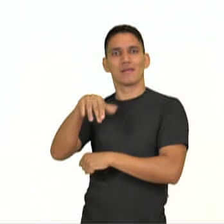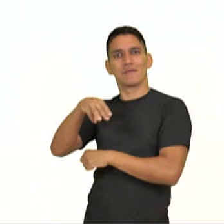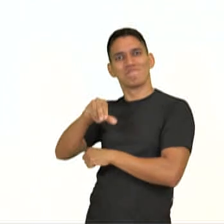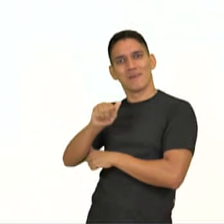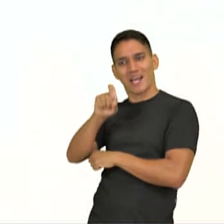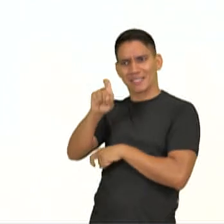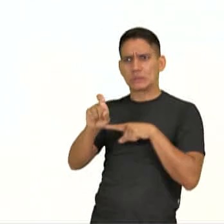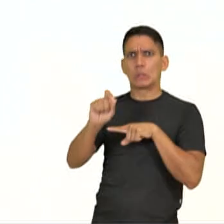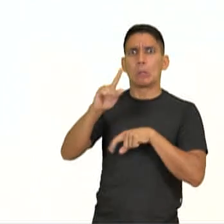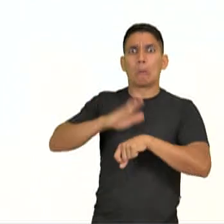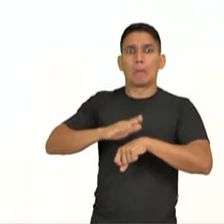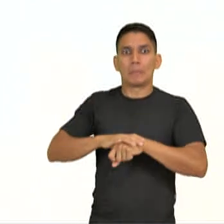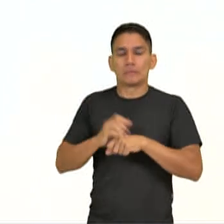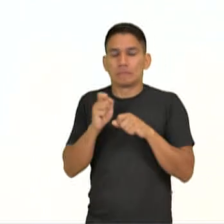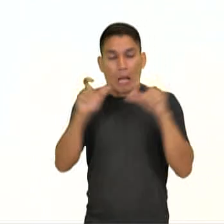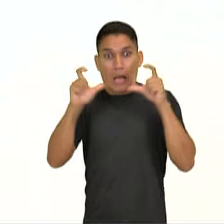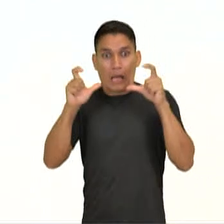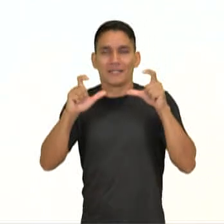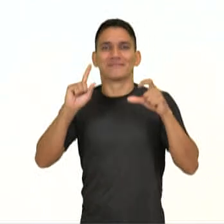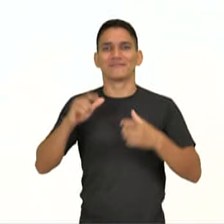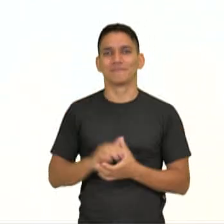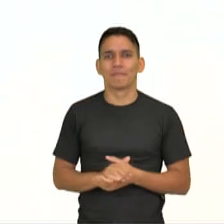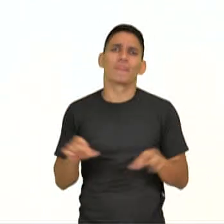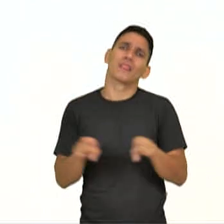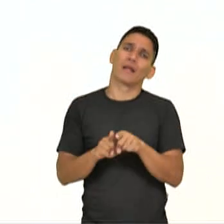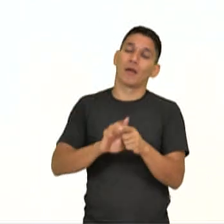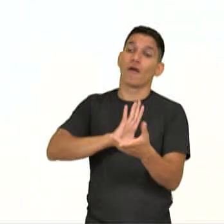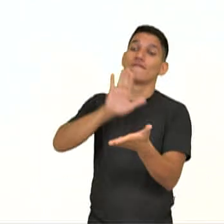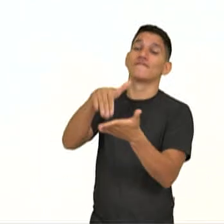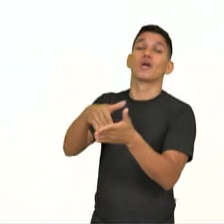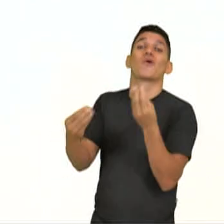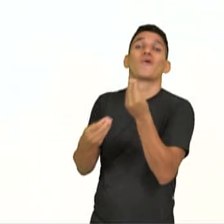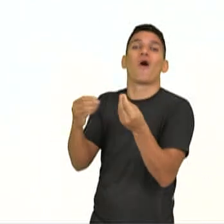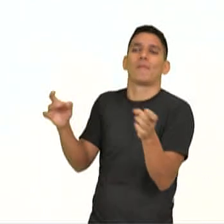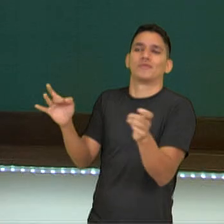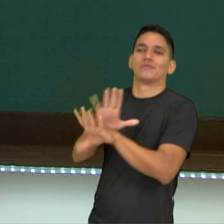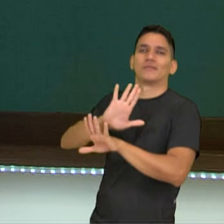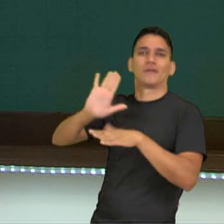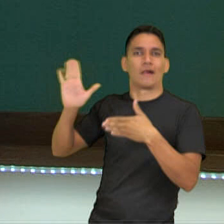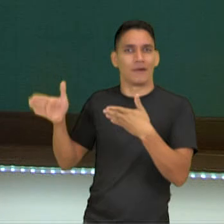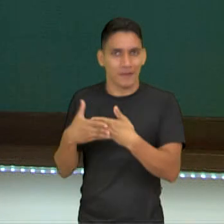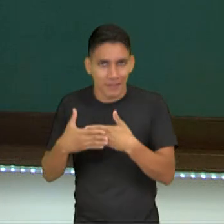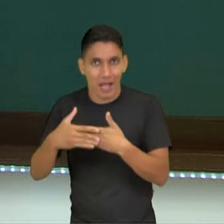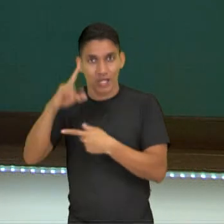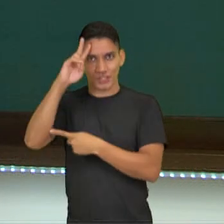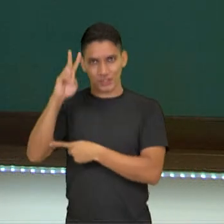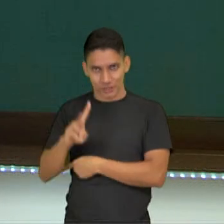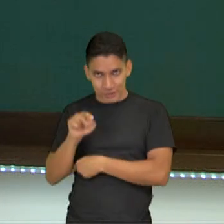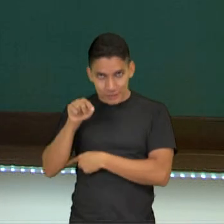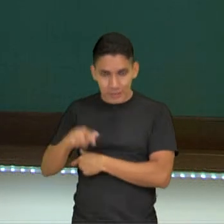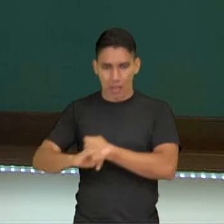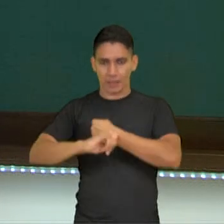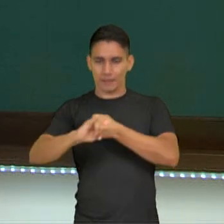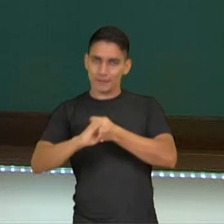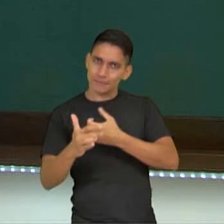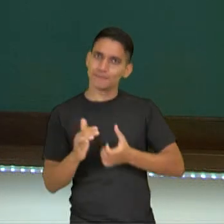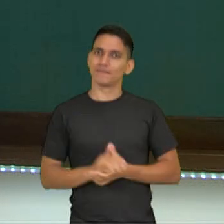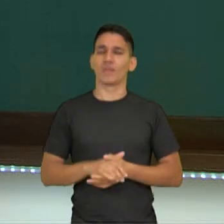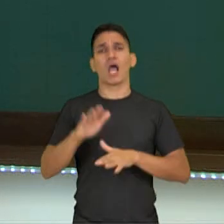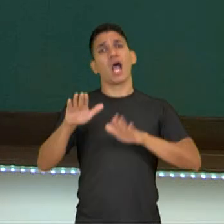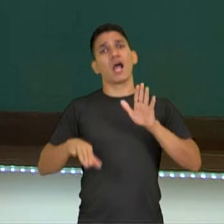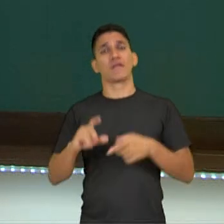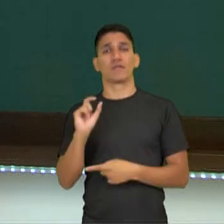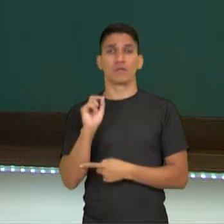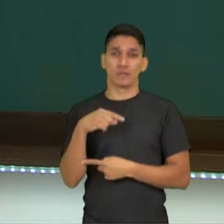uma história, né? E o desfecho, que é o final, como que se encerra essa história, como que termina, né? Às vezes a